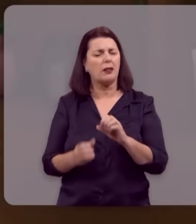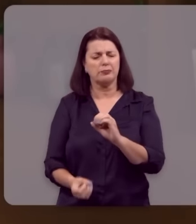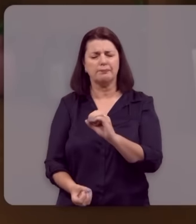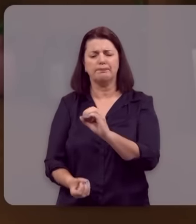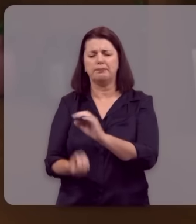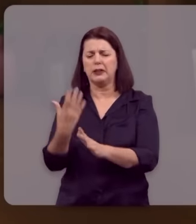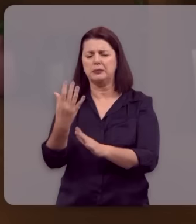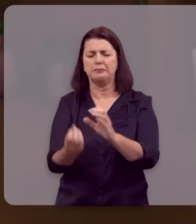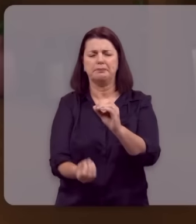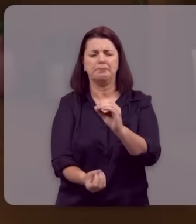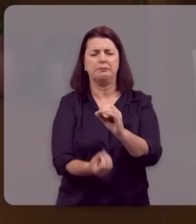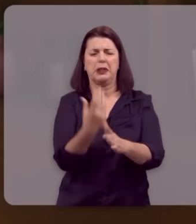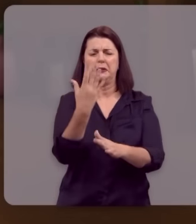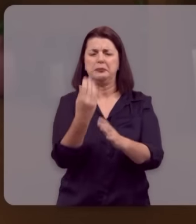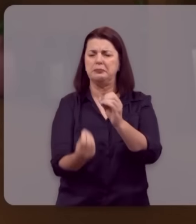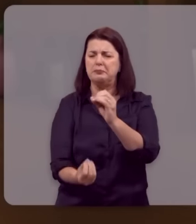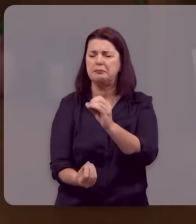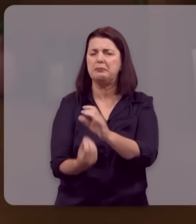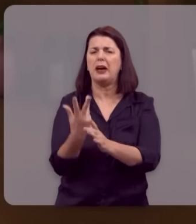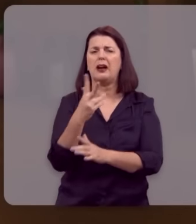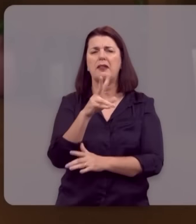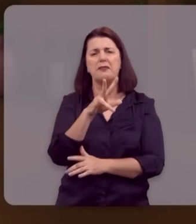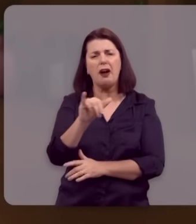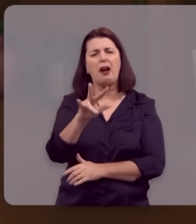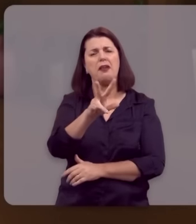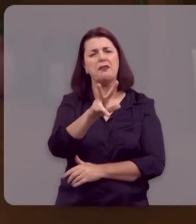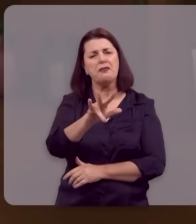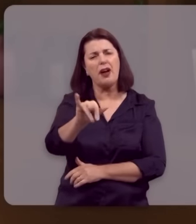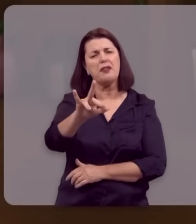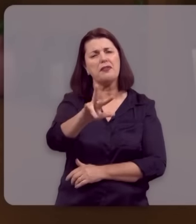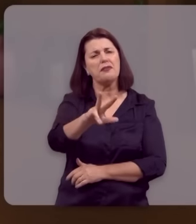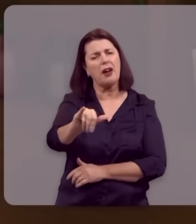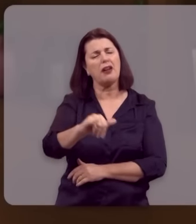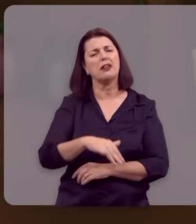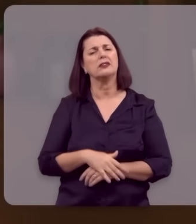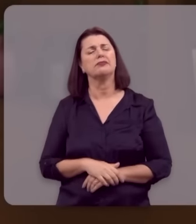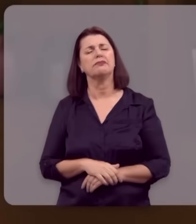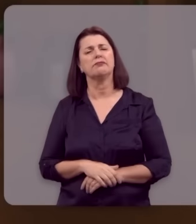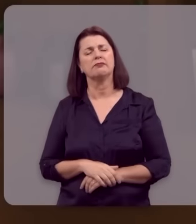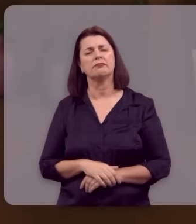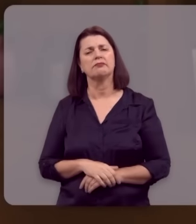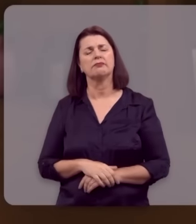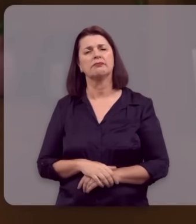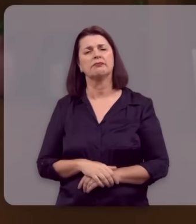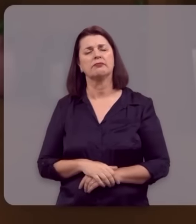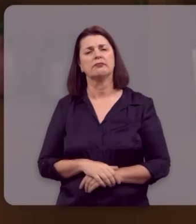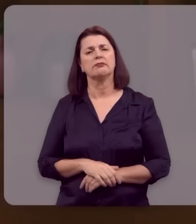cumprindo rigorosamente e hão de se cumprir literalmente.